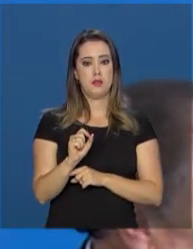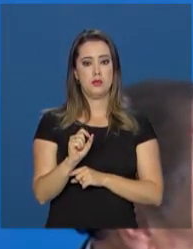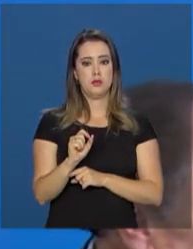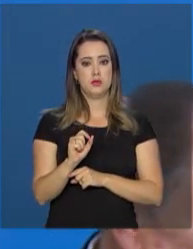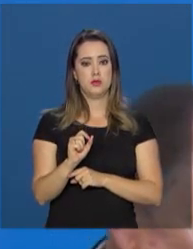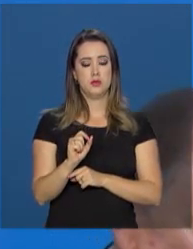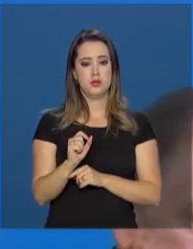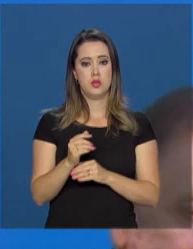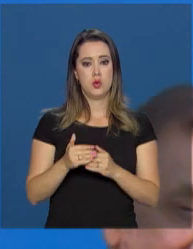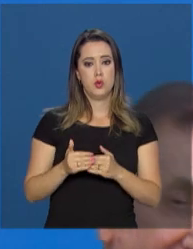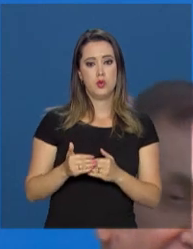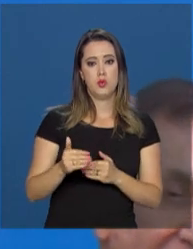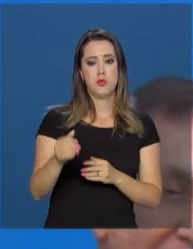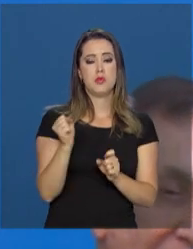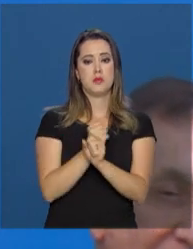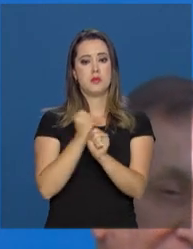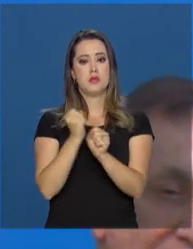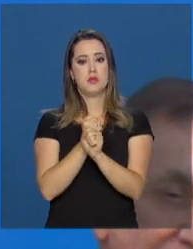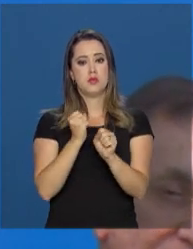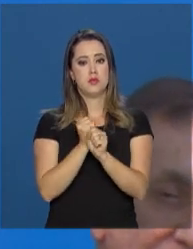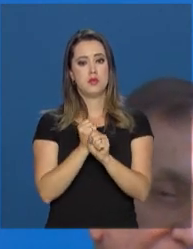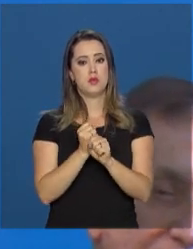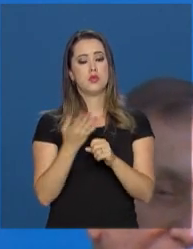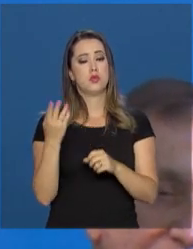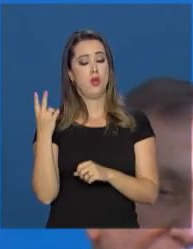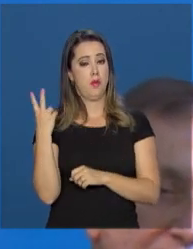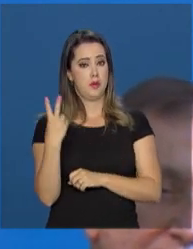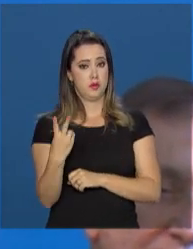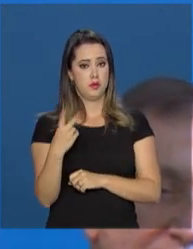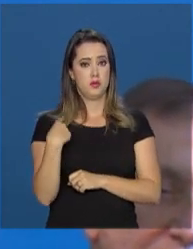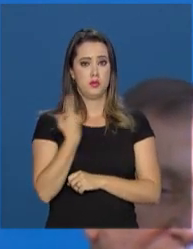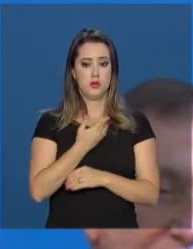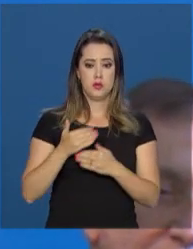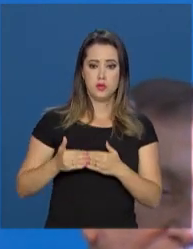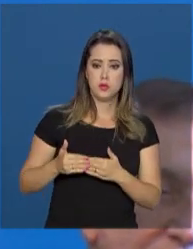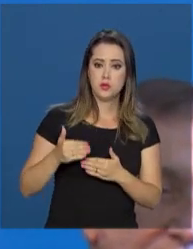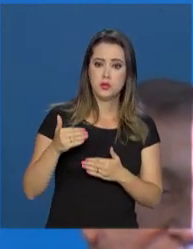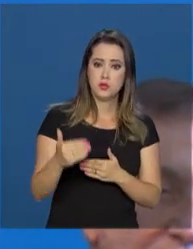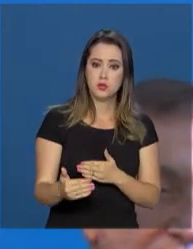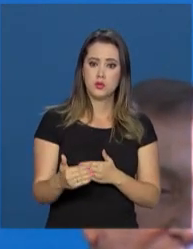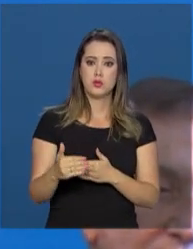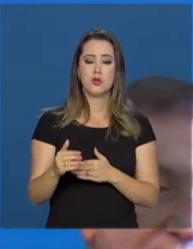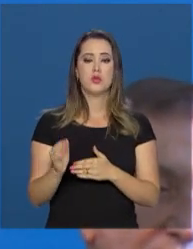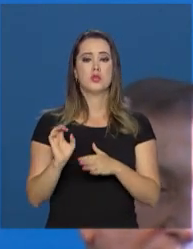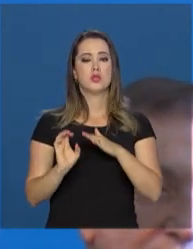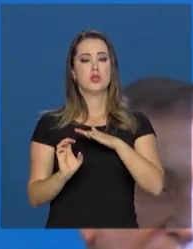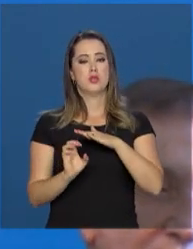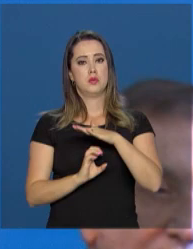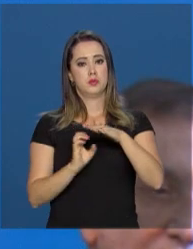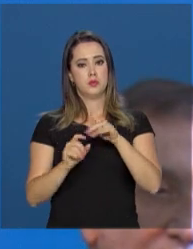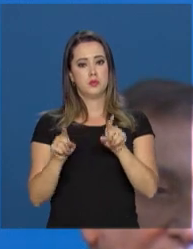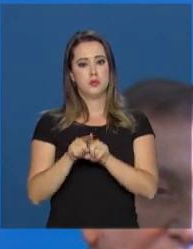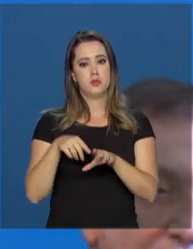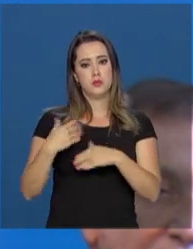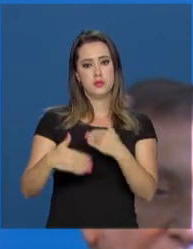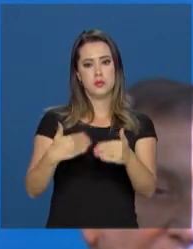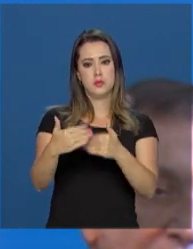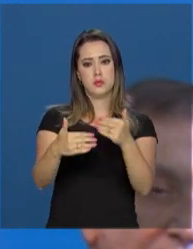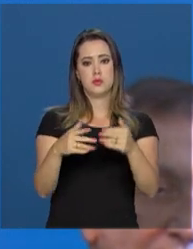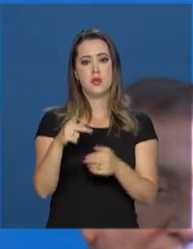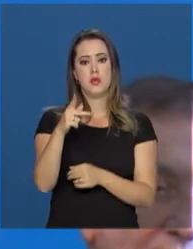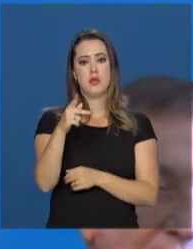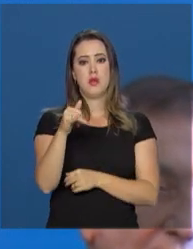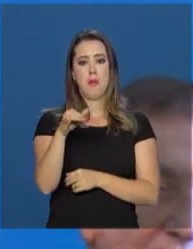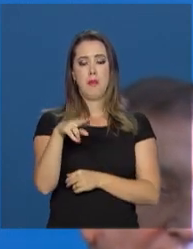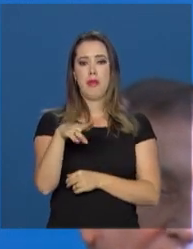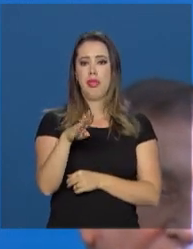e do início das obras da etapa 2. Daremos continuidades a um projeto essencial para o desenvolvimento da Parnaíba